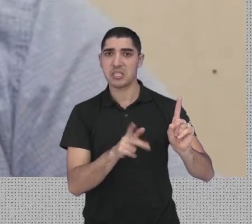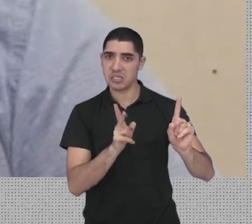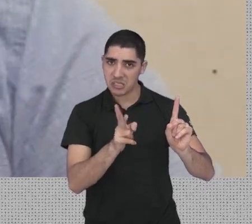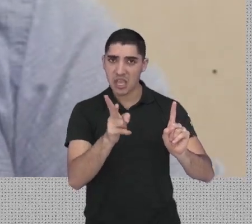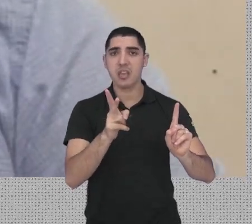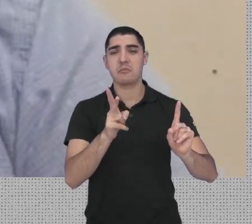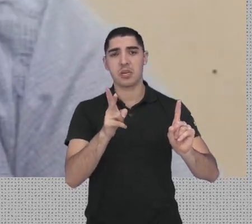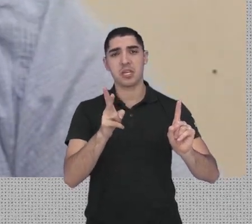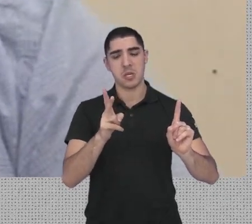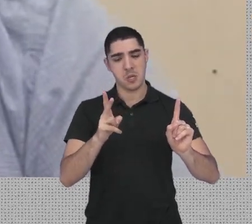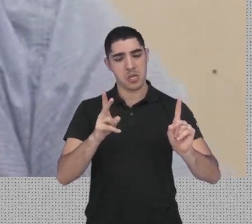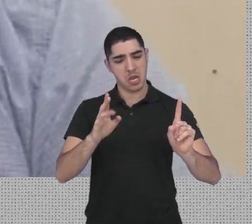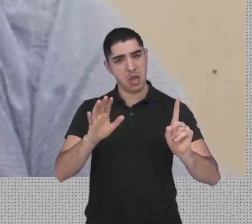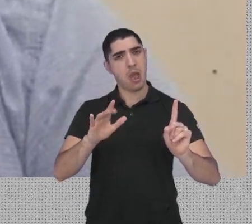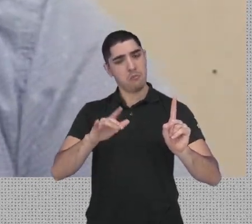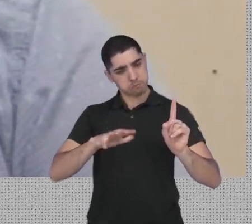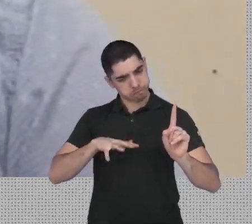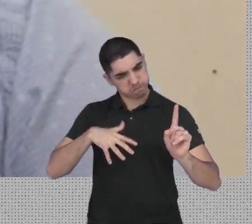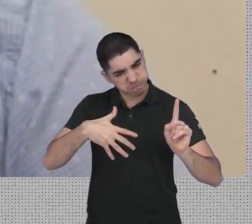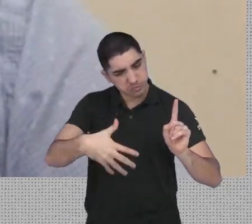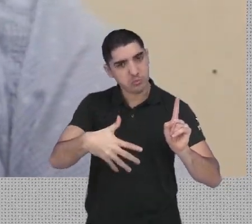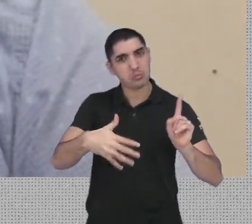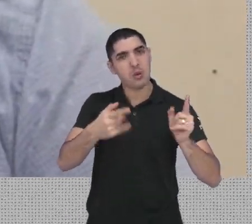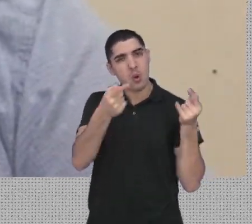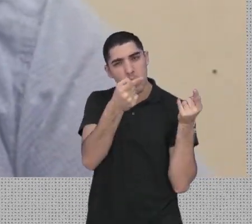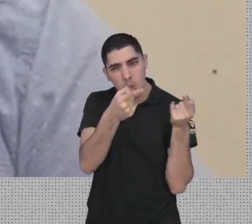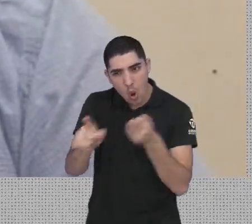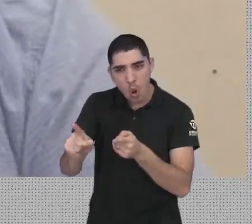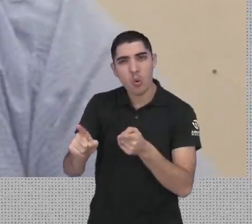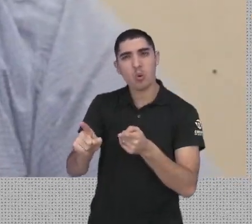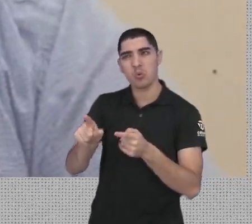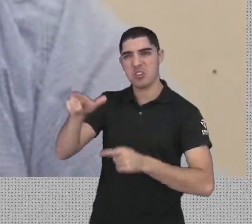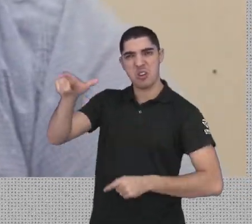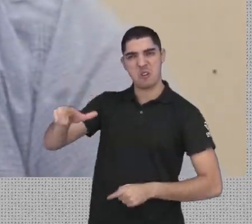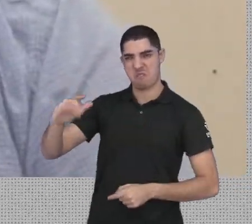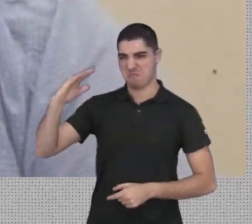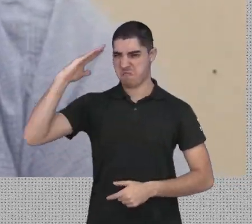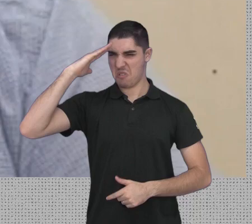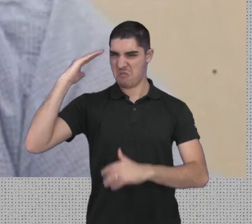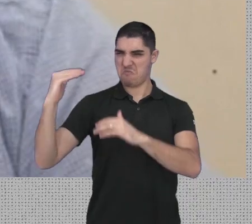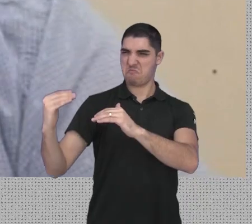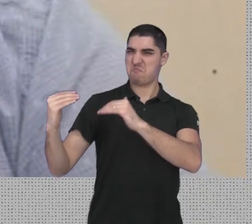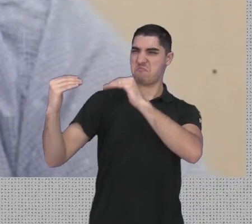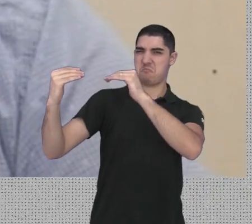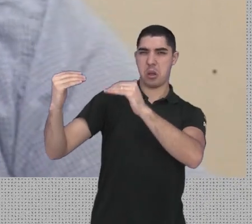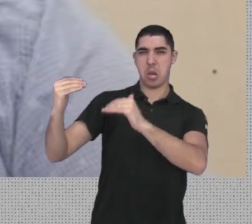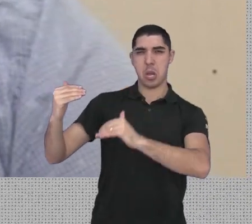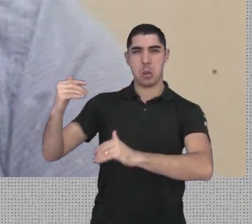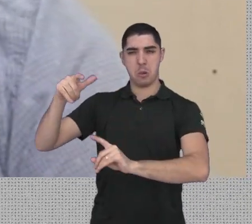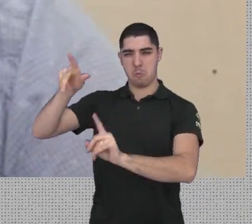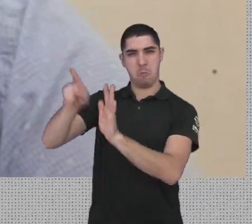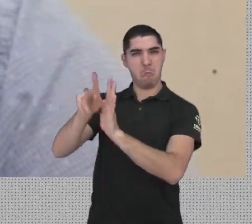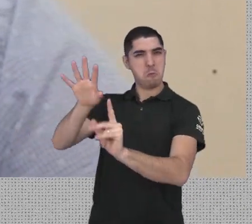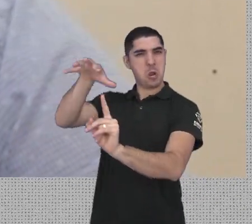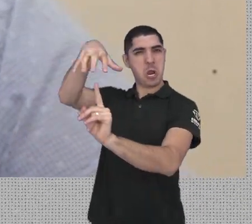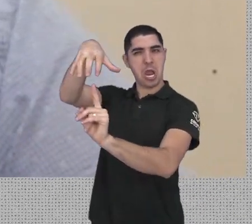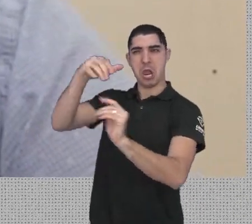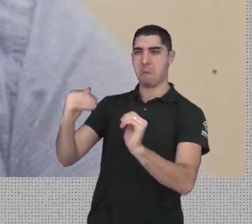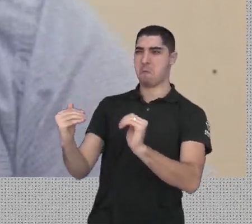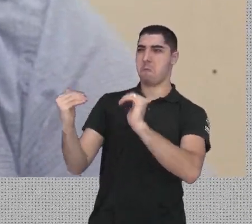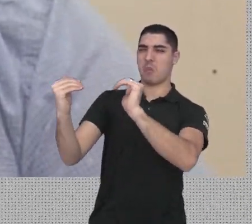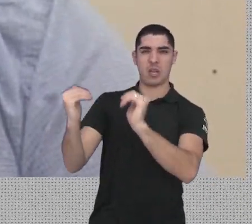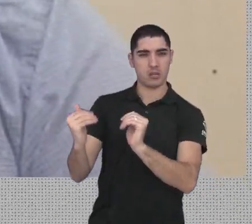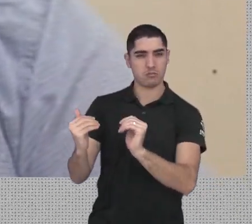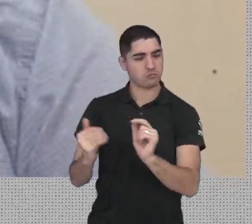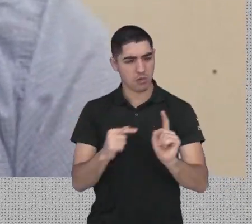uma renovação, de um rompimento de um modelo colonialista que prevalecia no Brasil nas relações sociais,